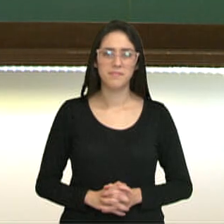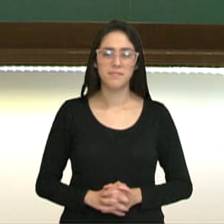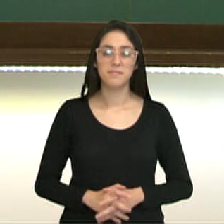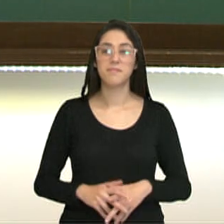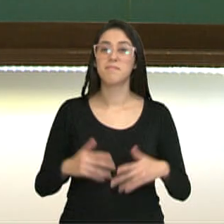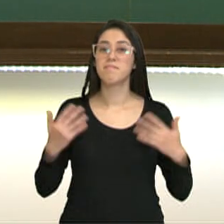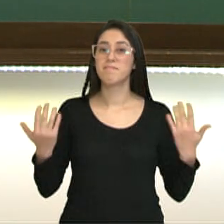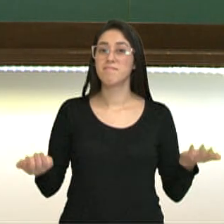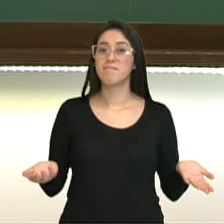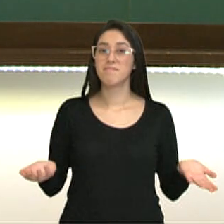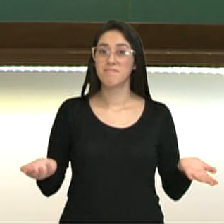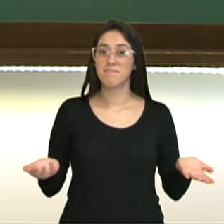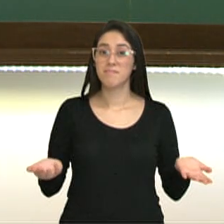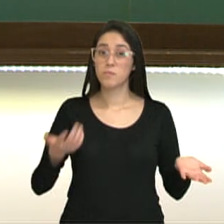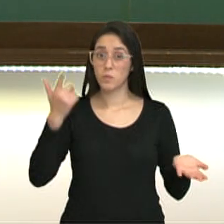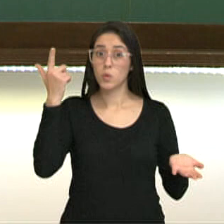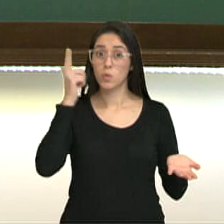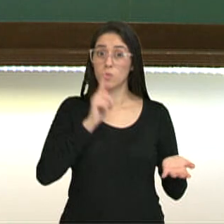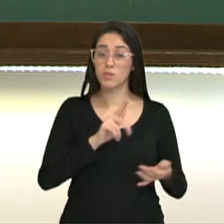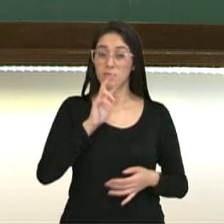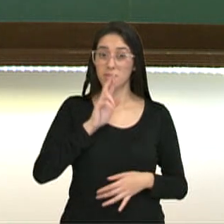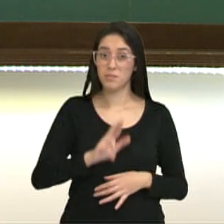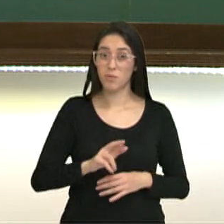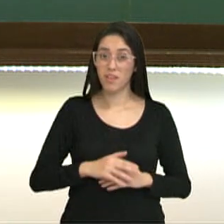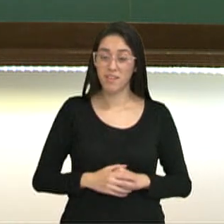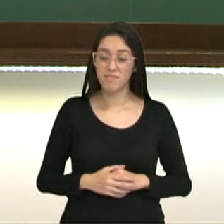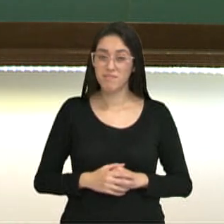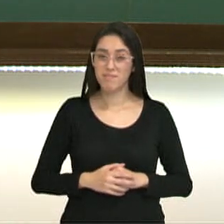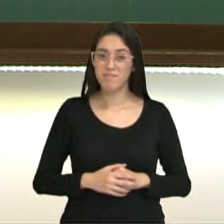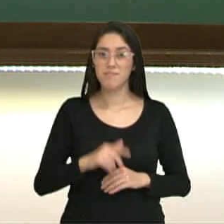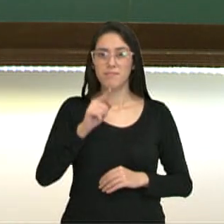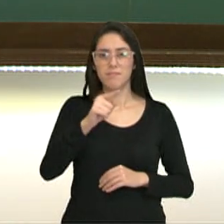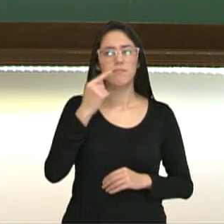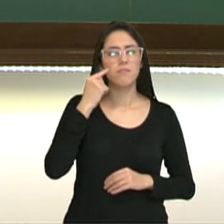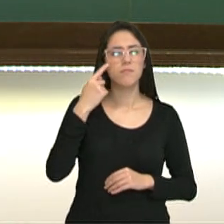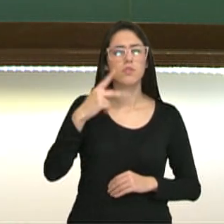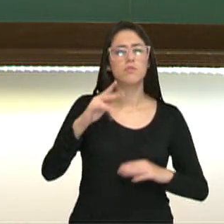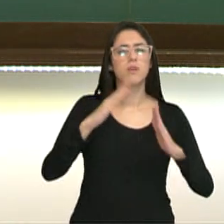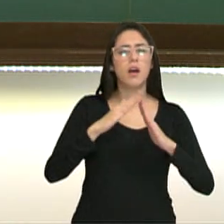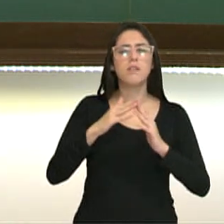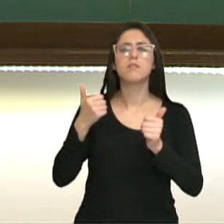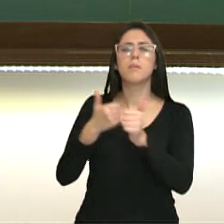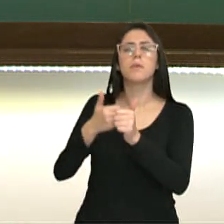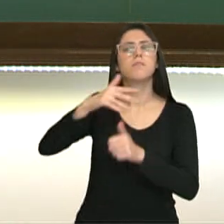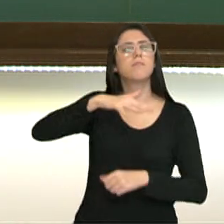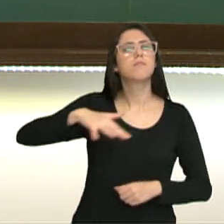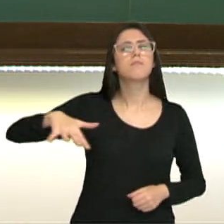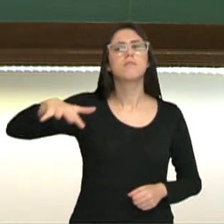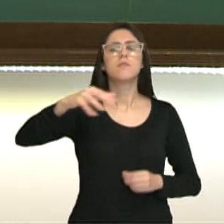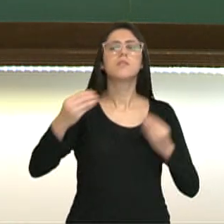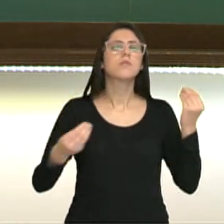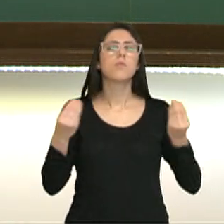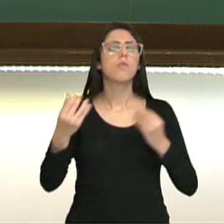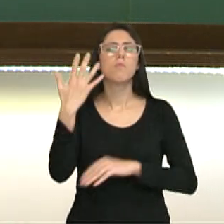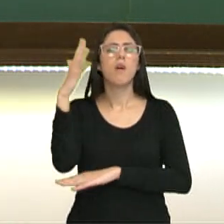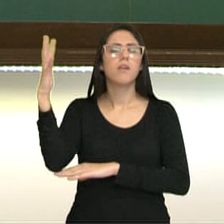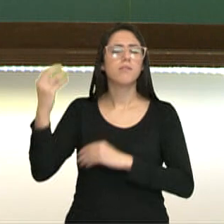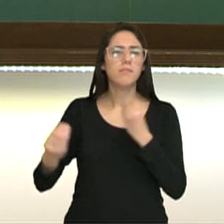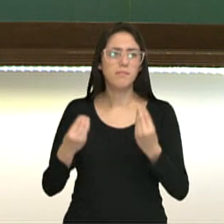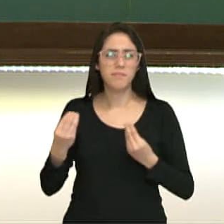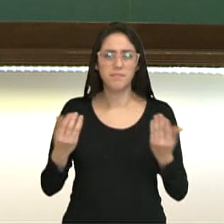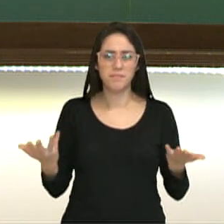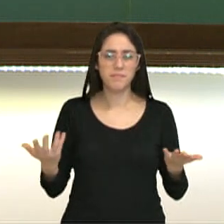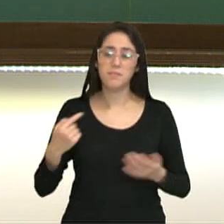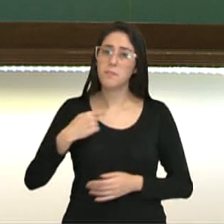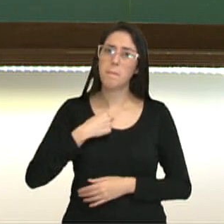E então, conseguiram responder? Olharam aí perto da casa de vocês como que é a vegetação? Não tem como